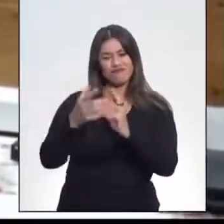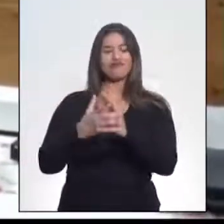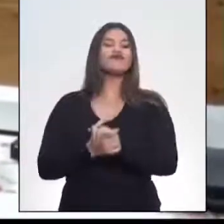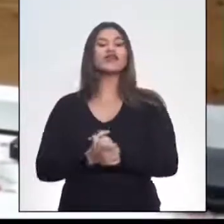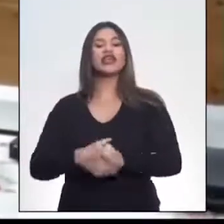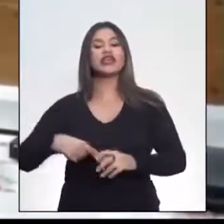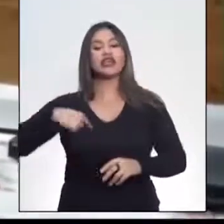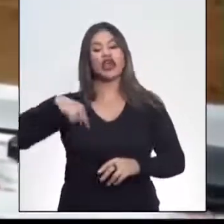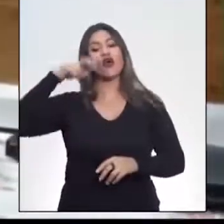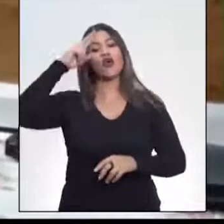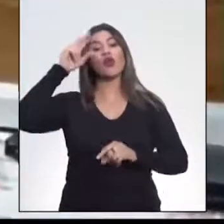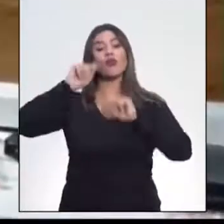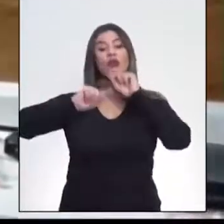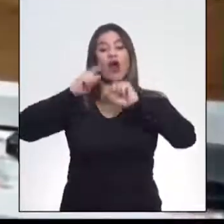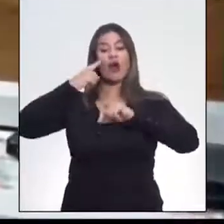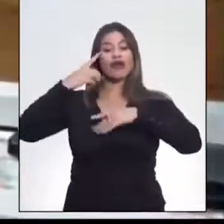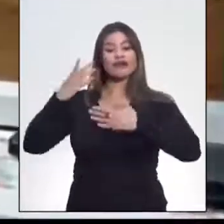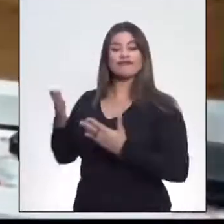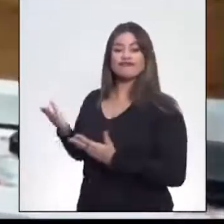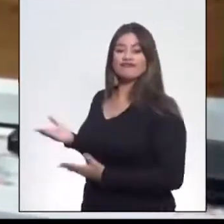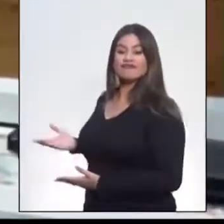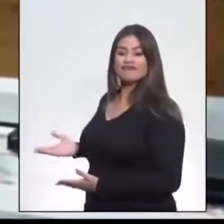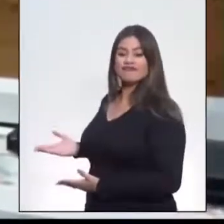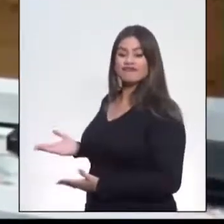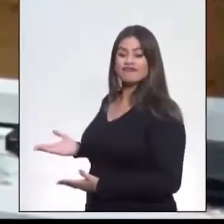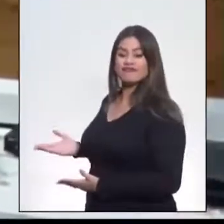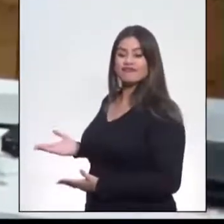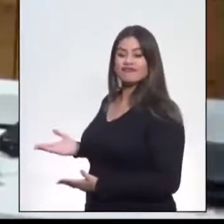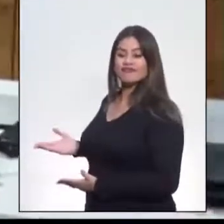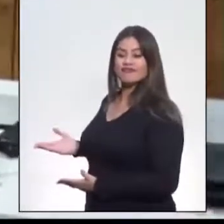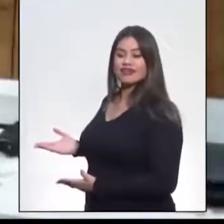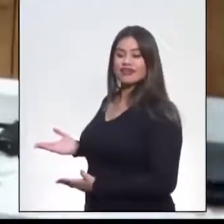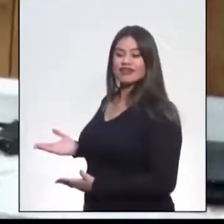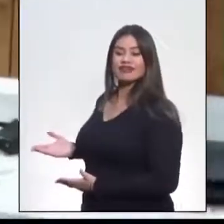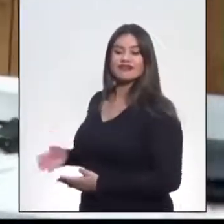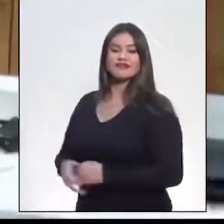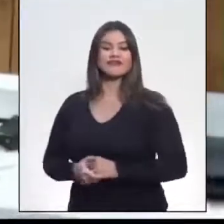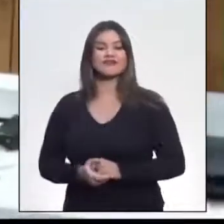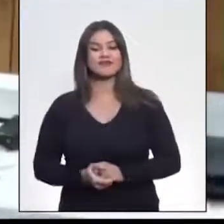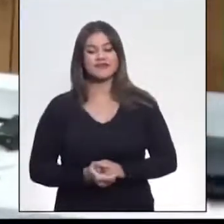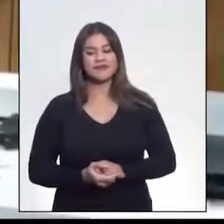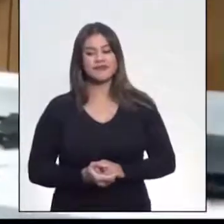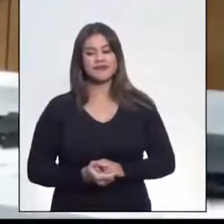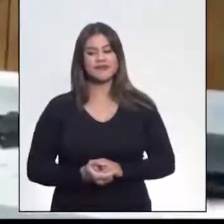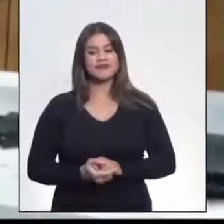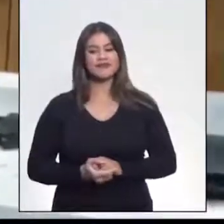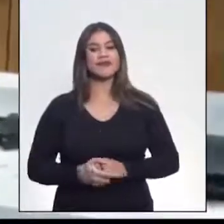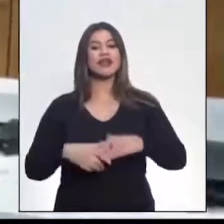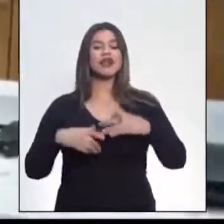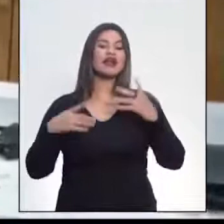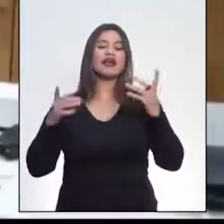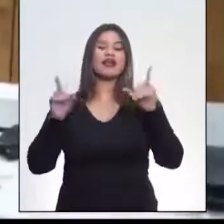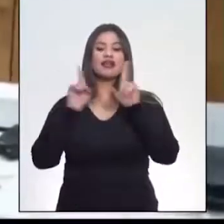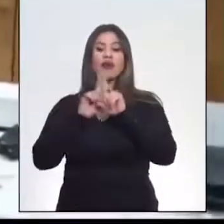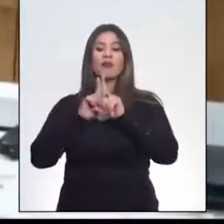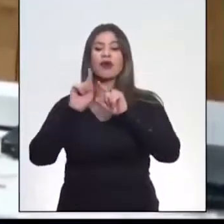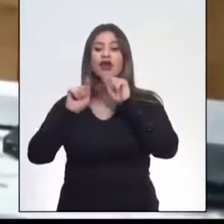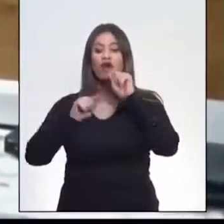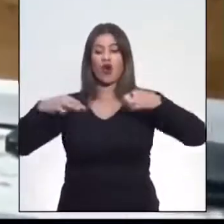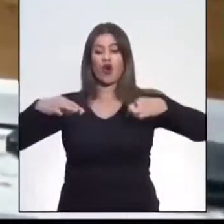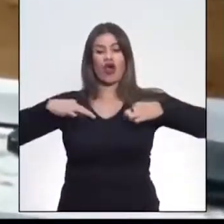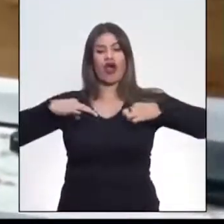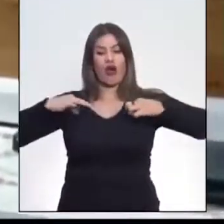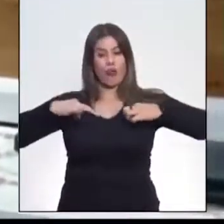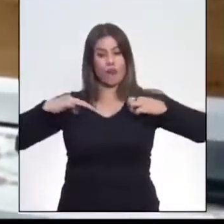histórico que utilizei é exatamente o que é a camiseta uniforme e tenho também a